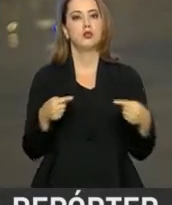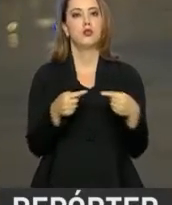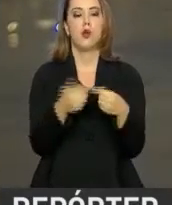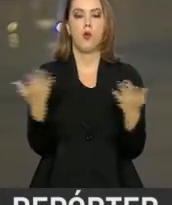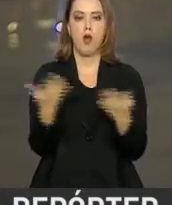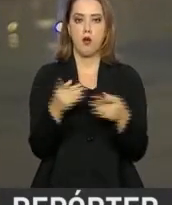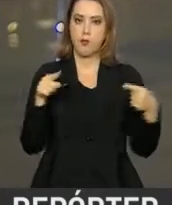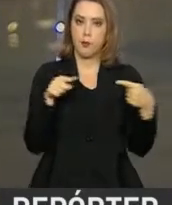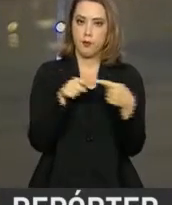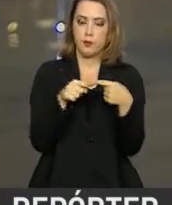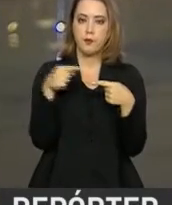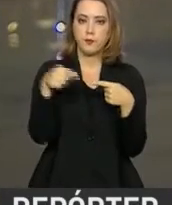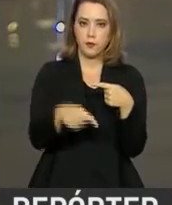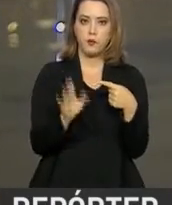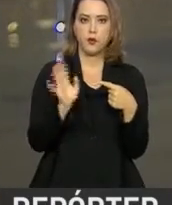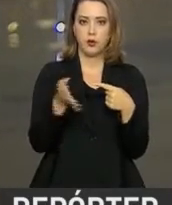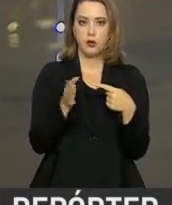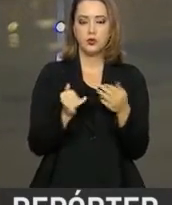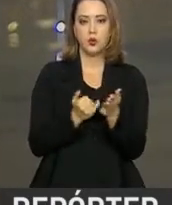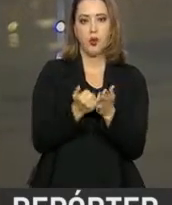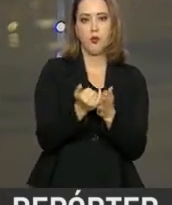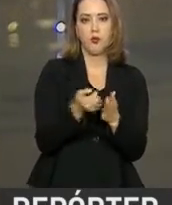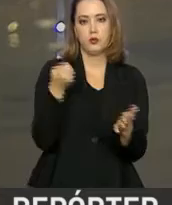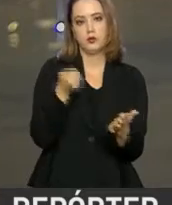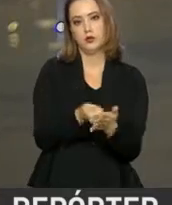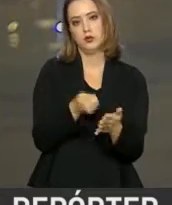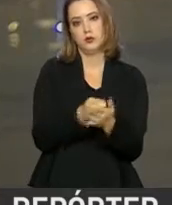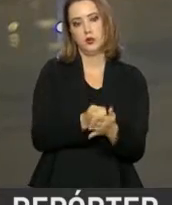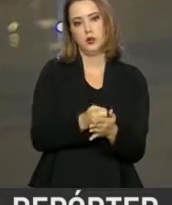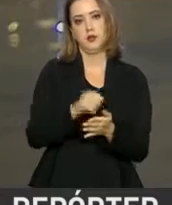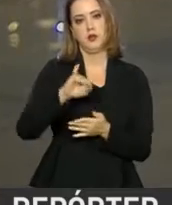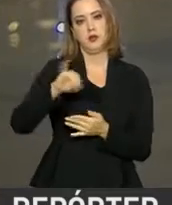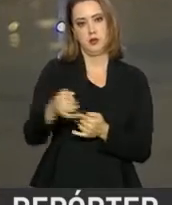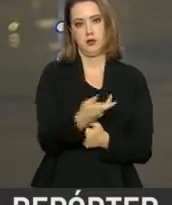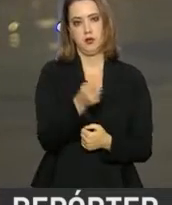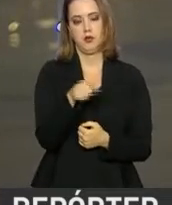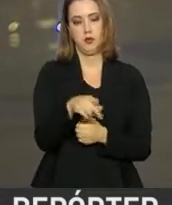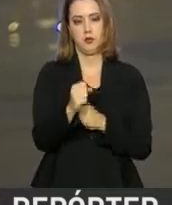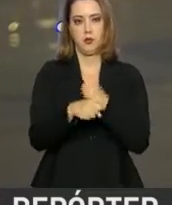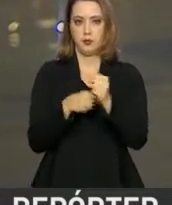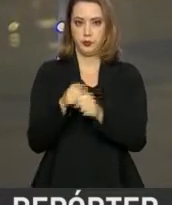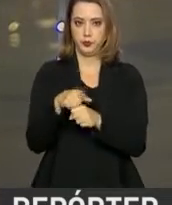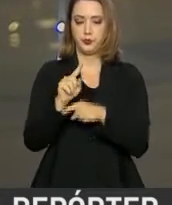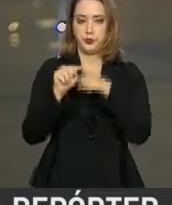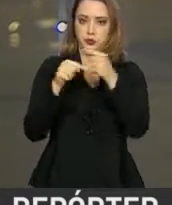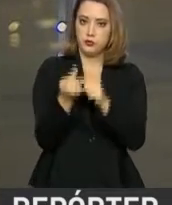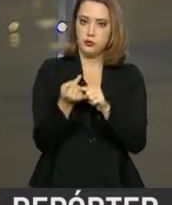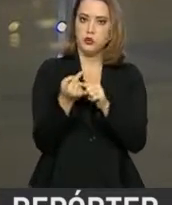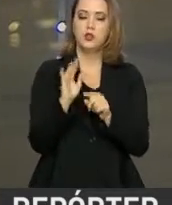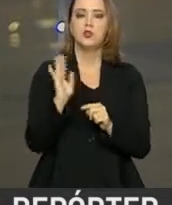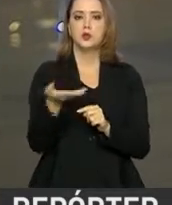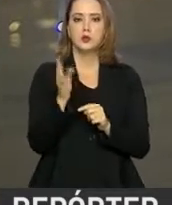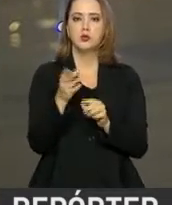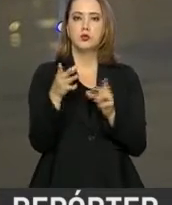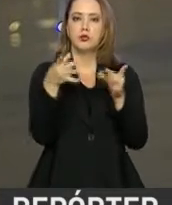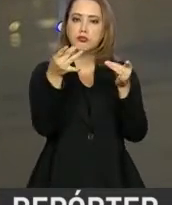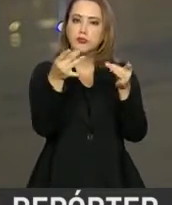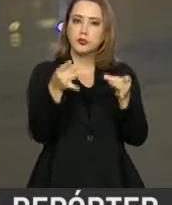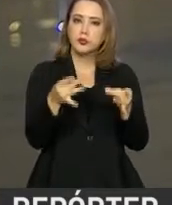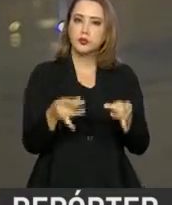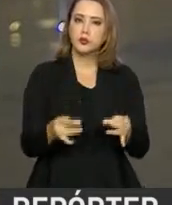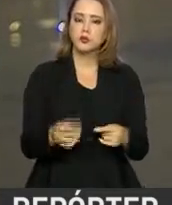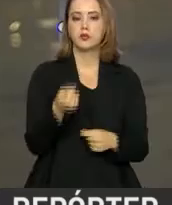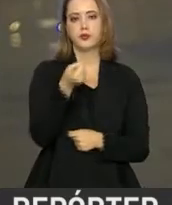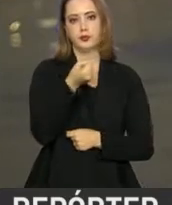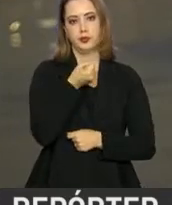já foi divulgada às redes sociais como falei anteriormente e daqui a pouco vai ser esmiuçada em uma entrevista coletiva